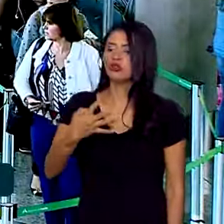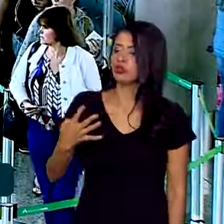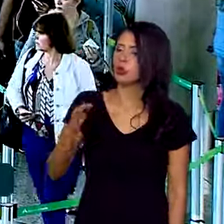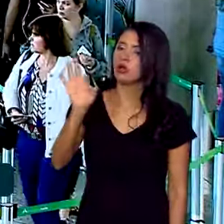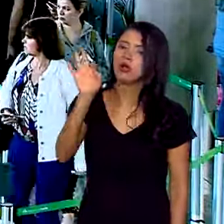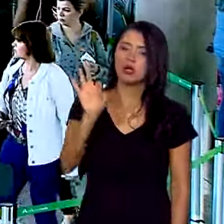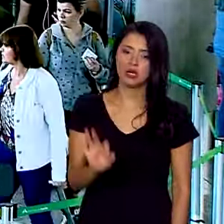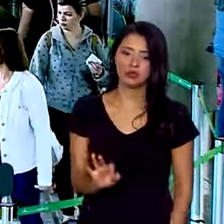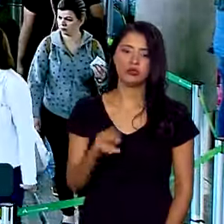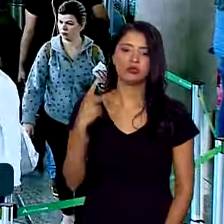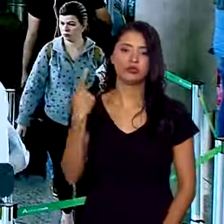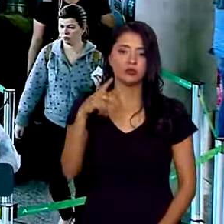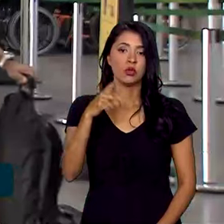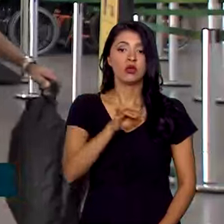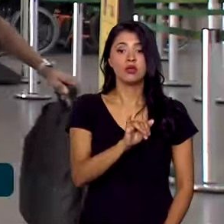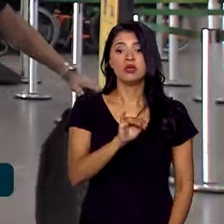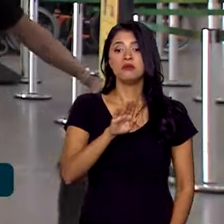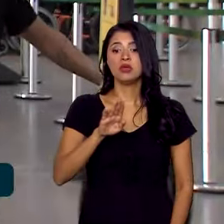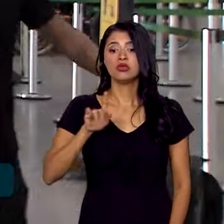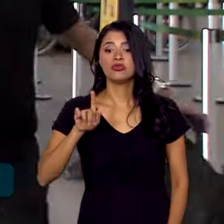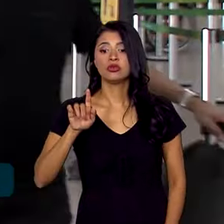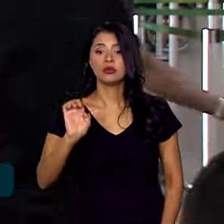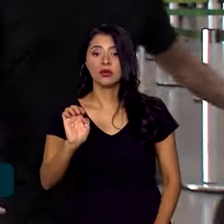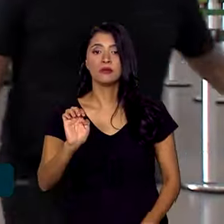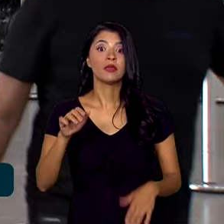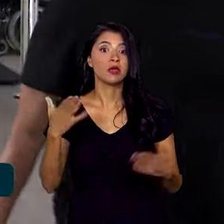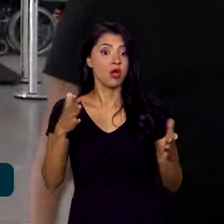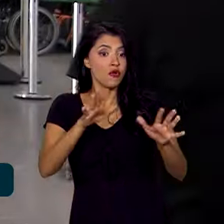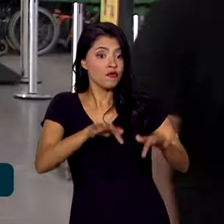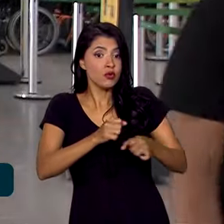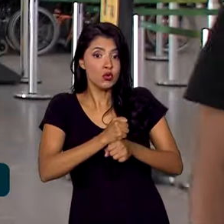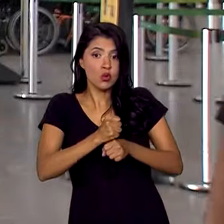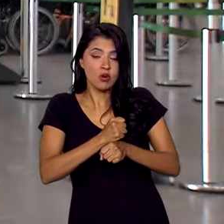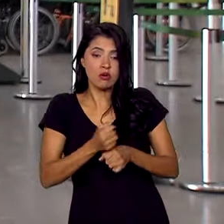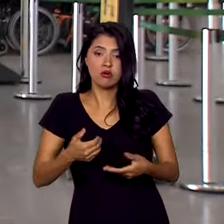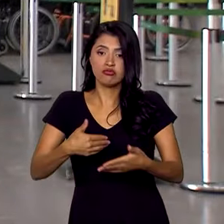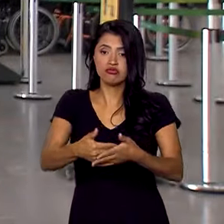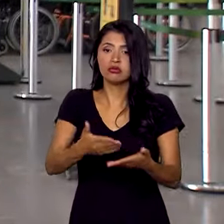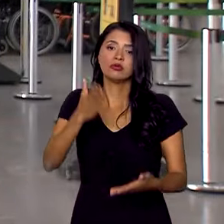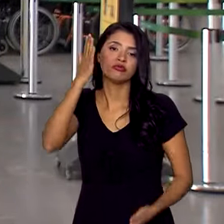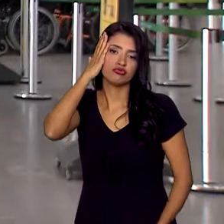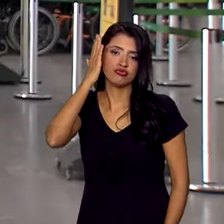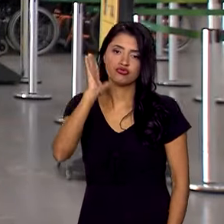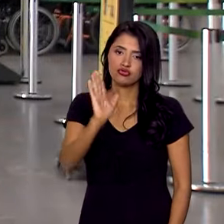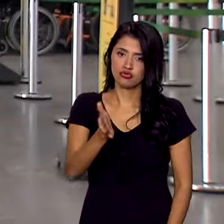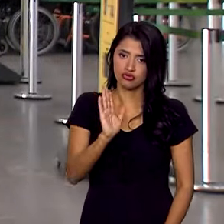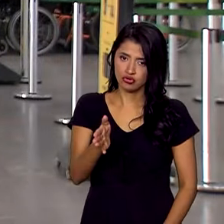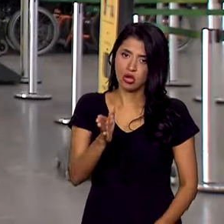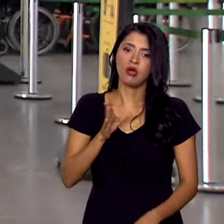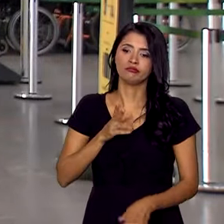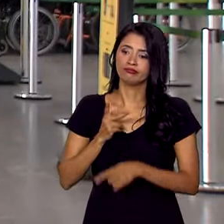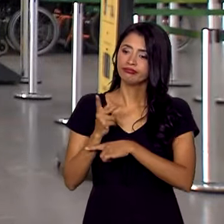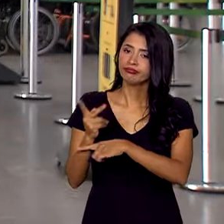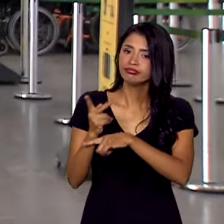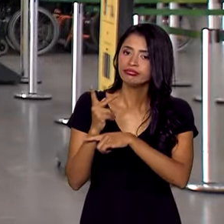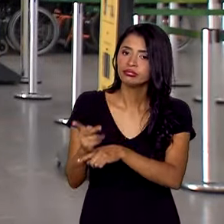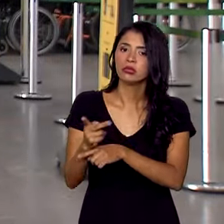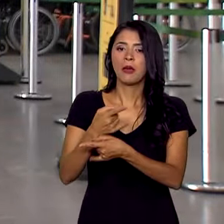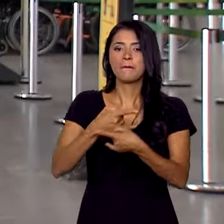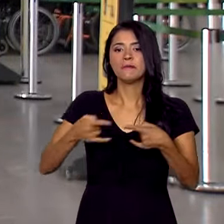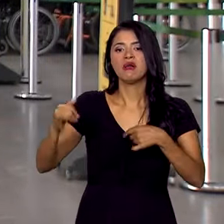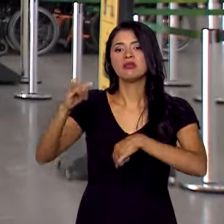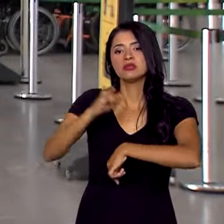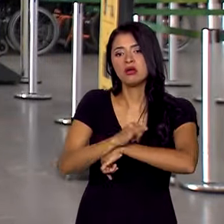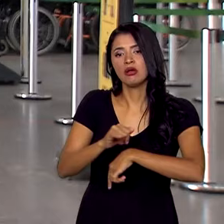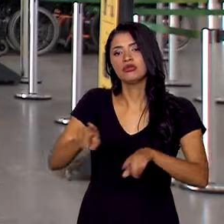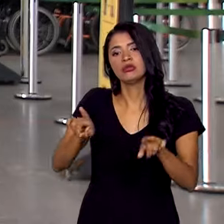0,24%, segundo dados do IBGE. E com o final de ano chegando, a gente já sabe, aumenta a procura por passagens